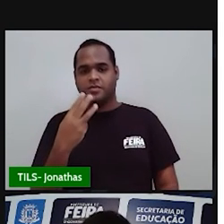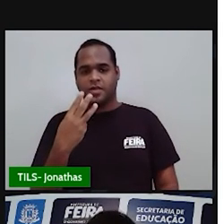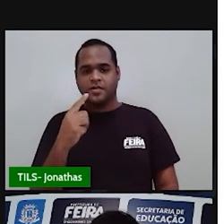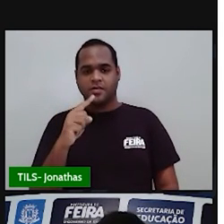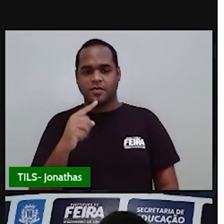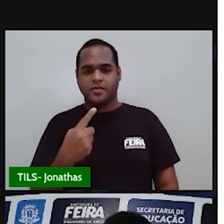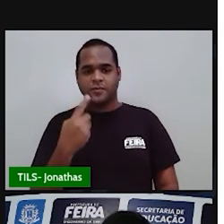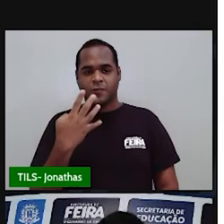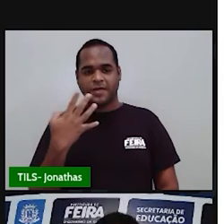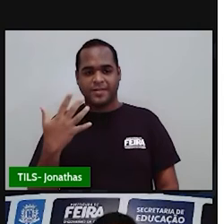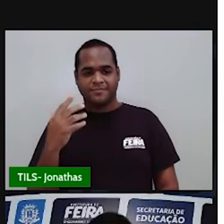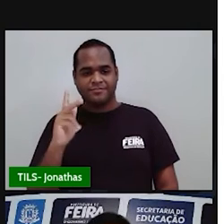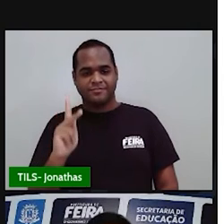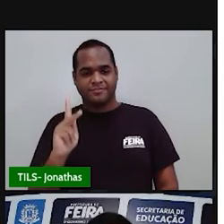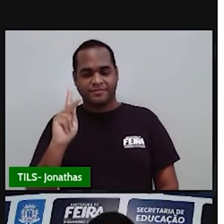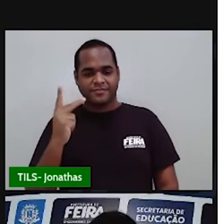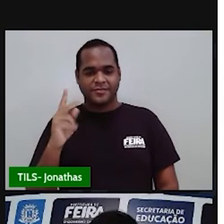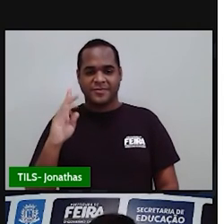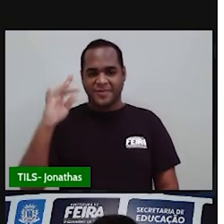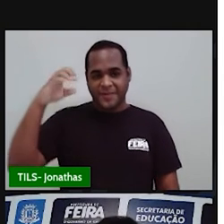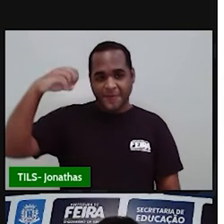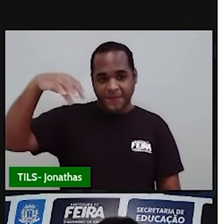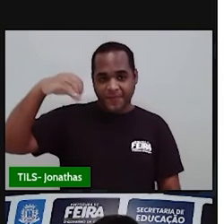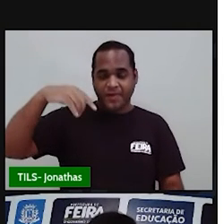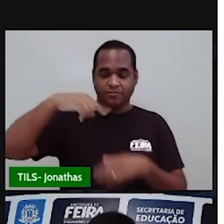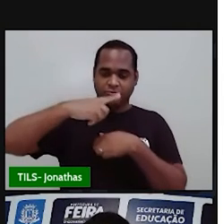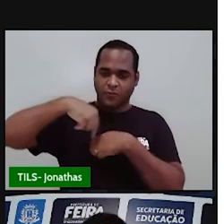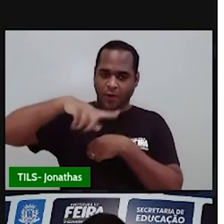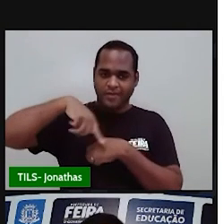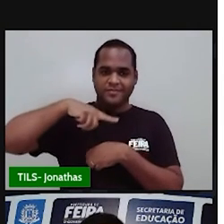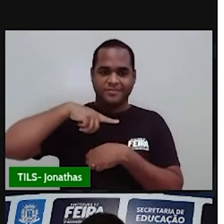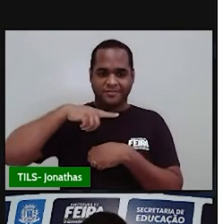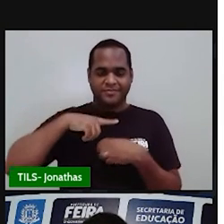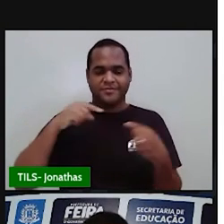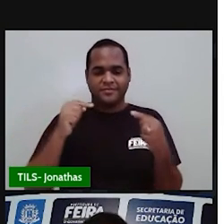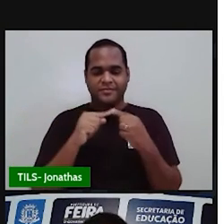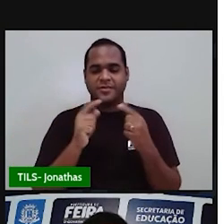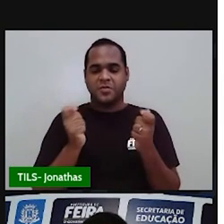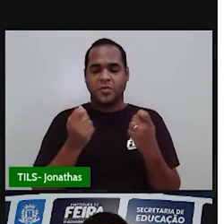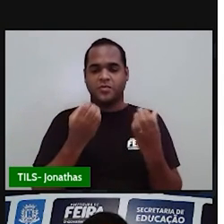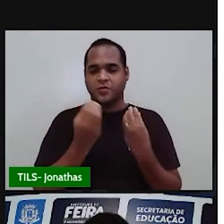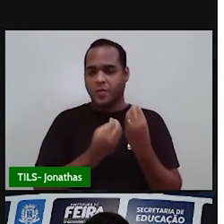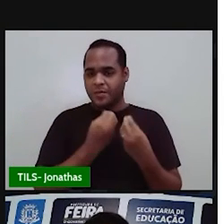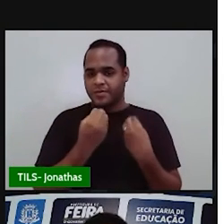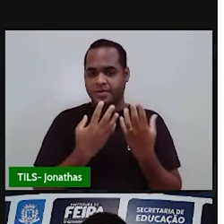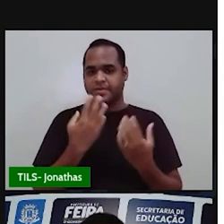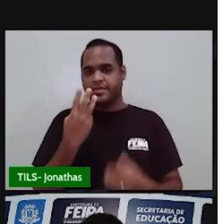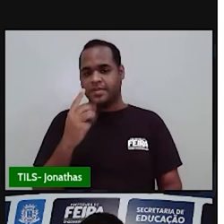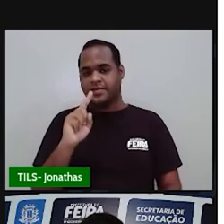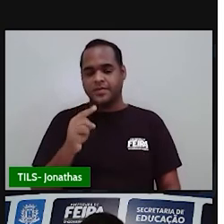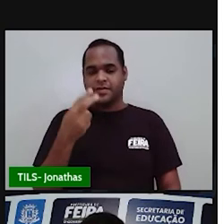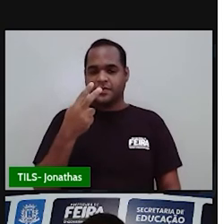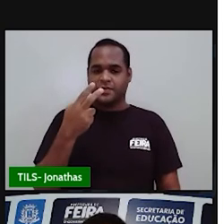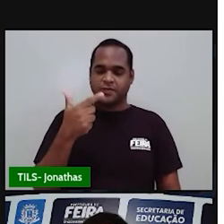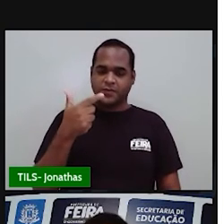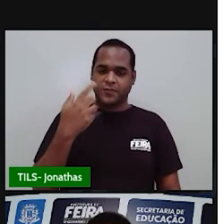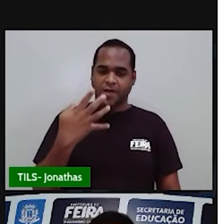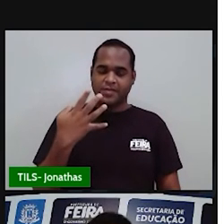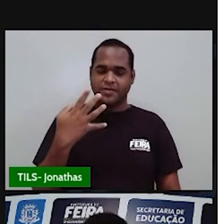seja, aquela lâmpadazinha, por hora, está consumindo